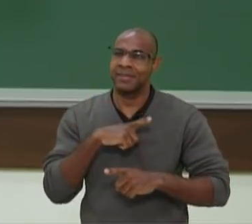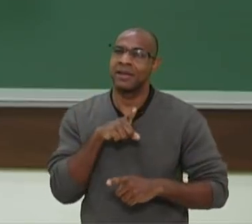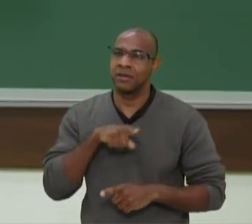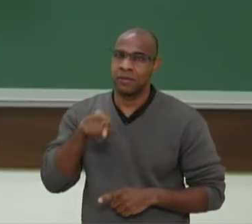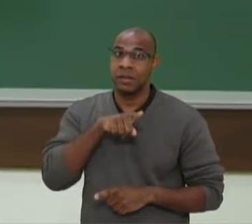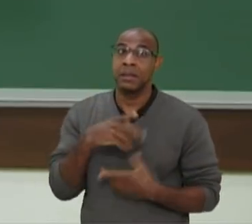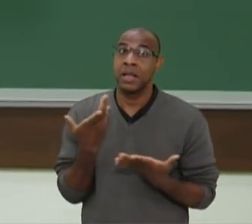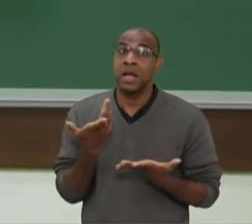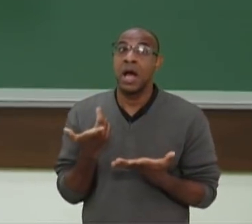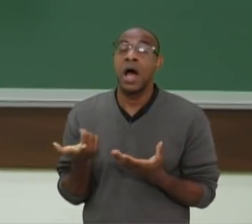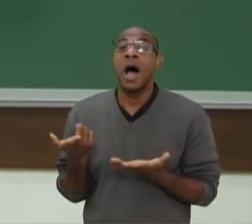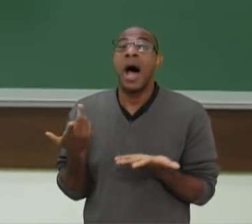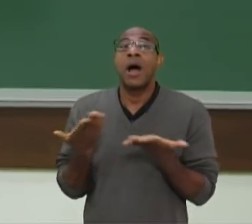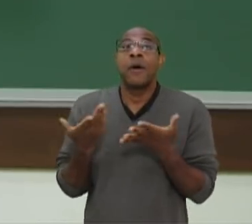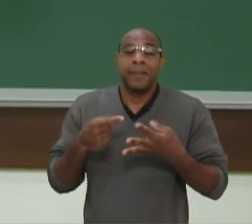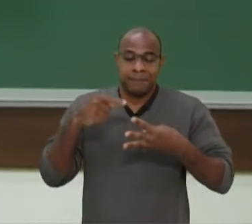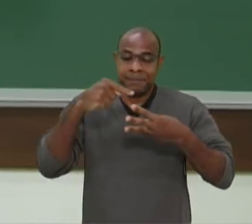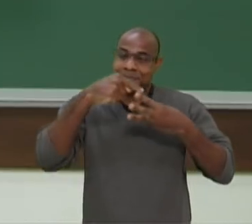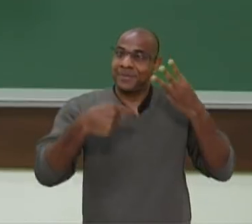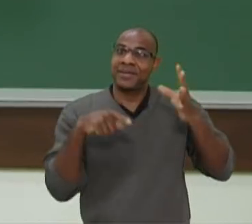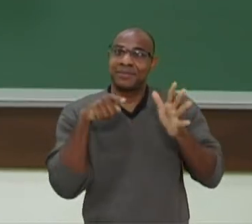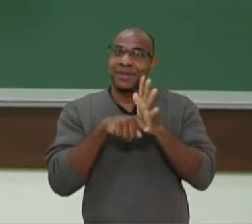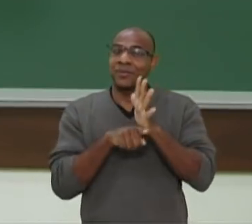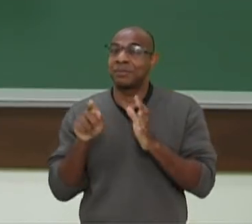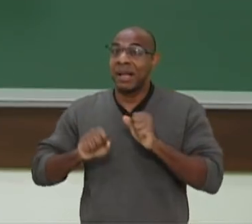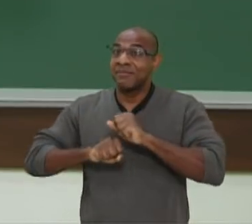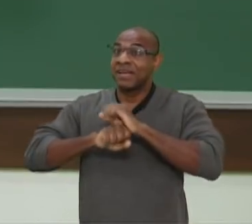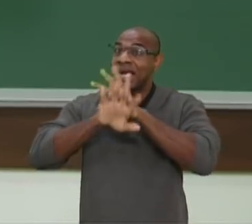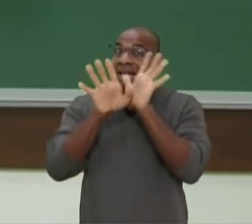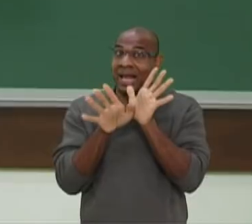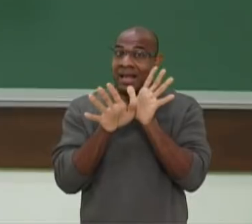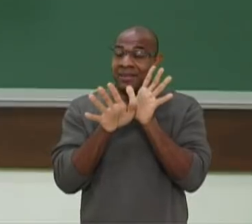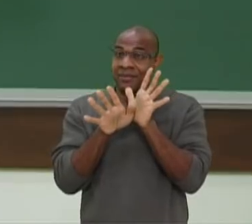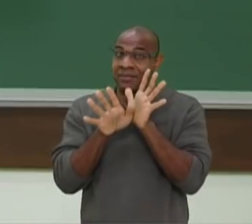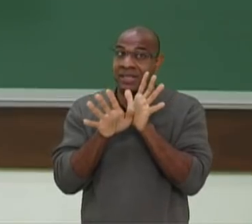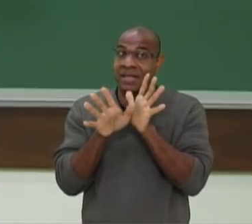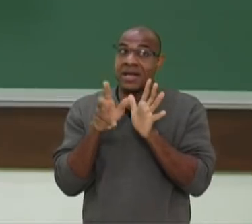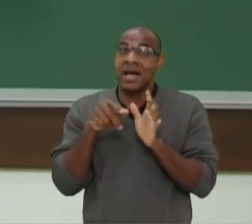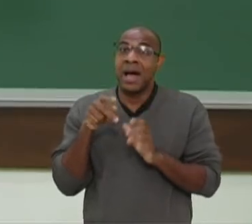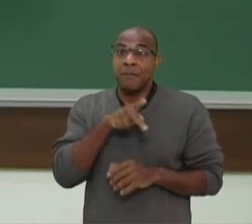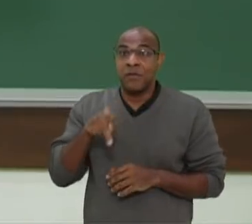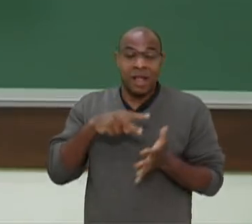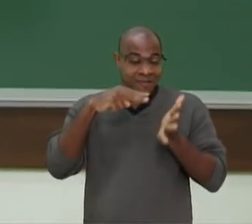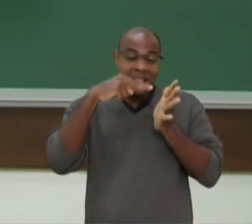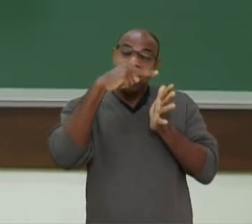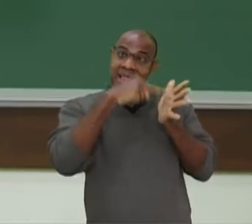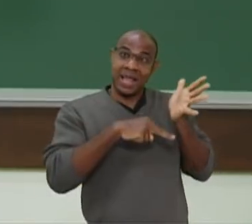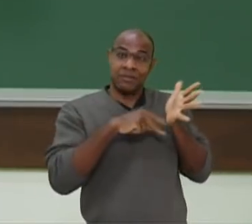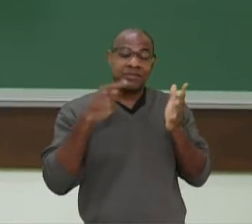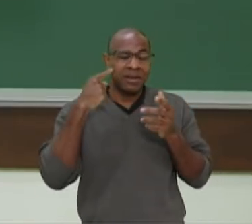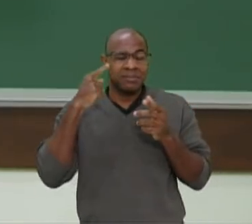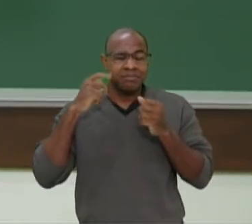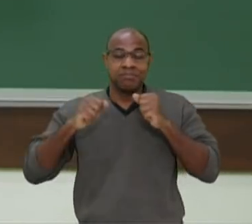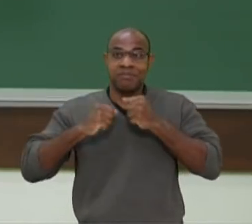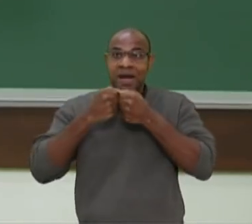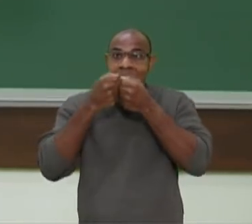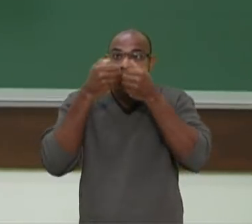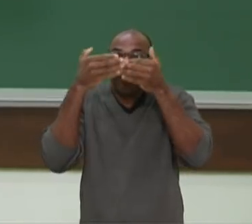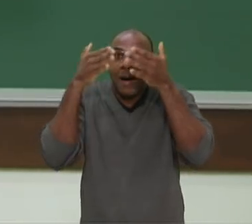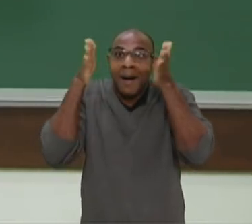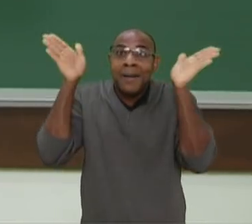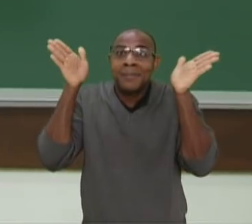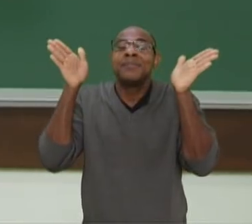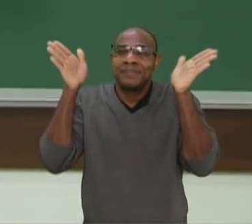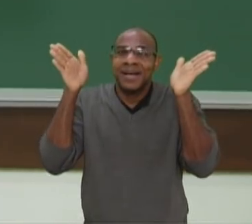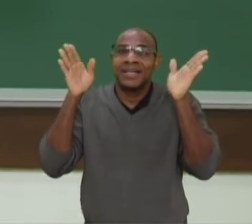essas perguntinhas para esclarecer melhor e que talvez eu lendo com vocês, vocês ampliam mais o pensamento de vocês